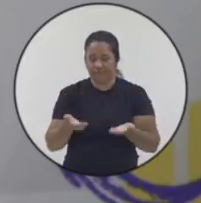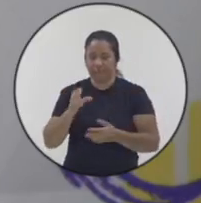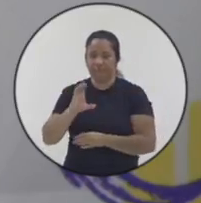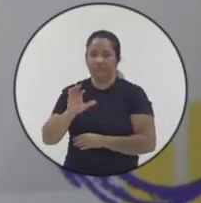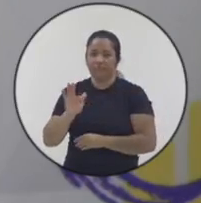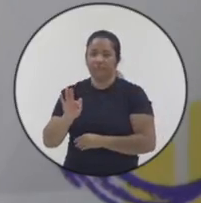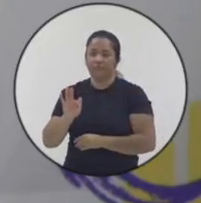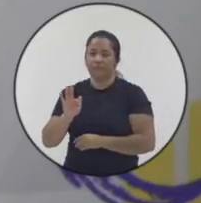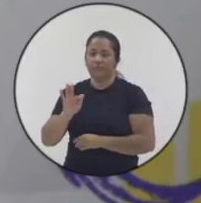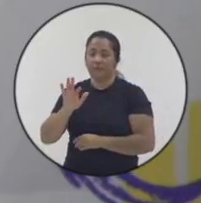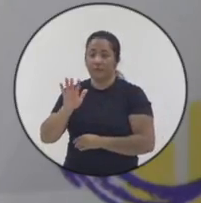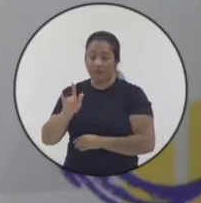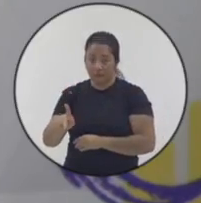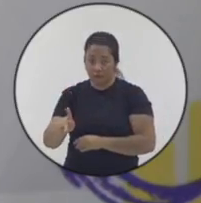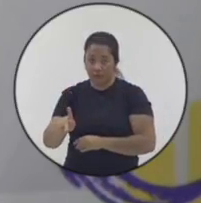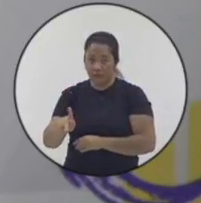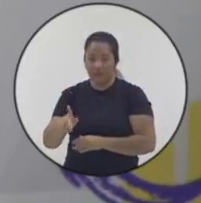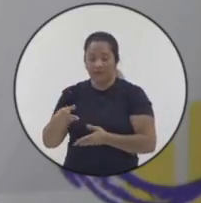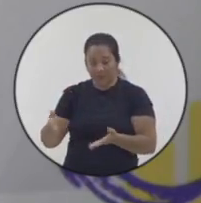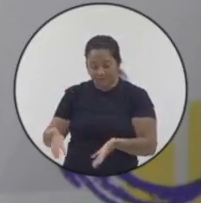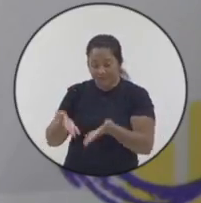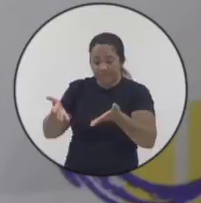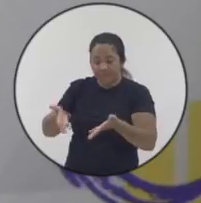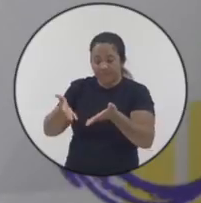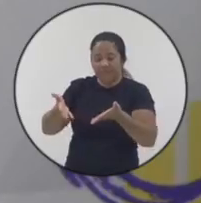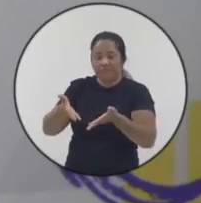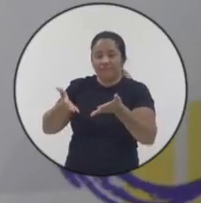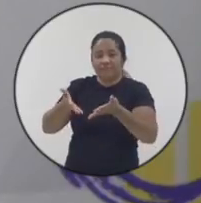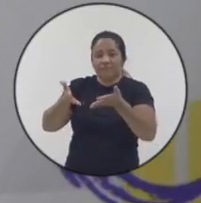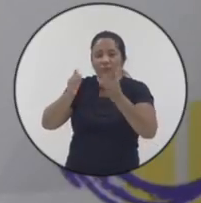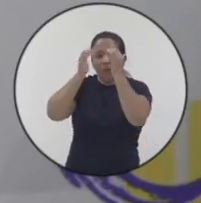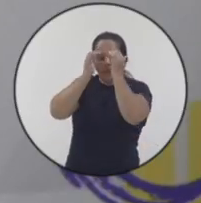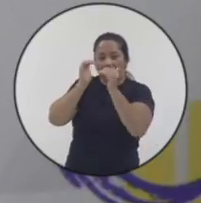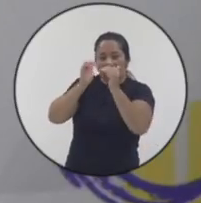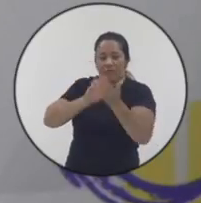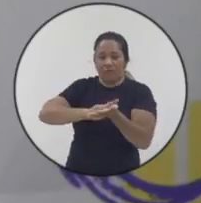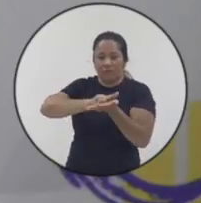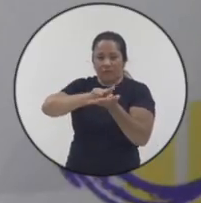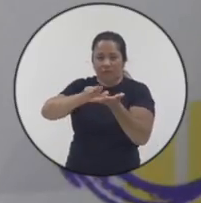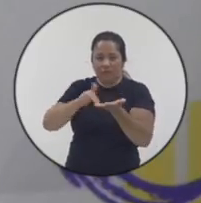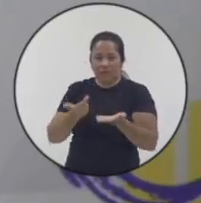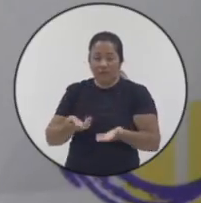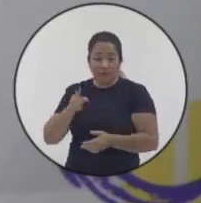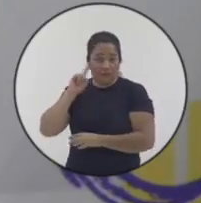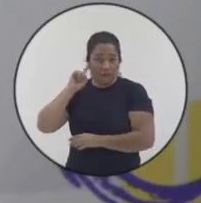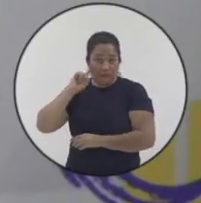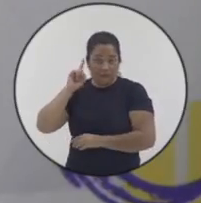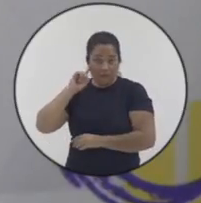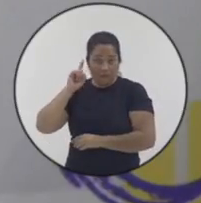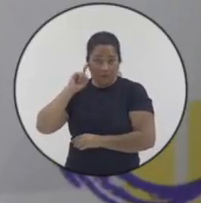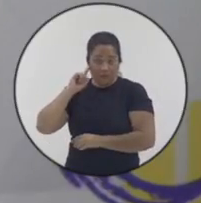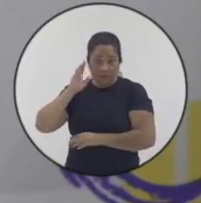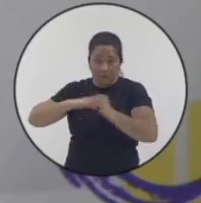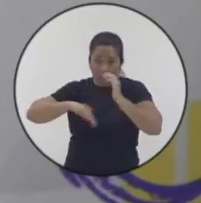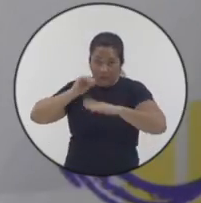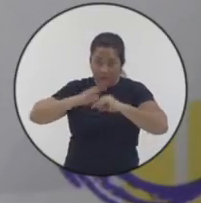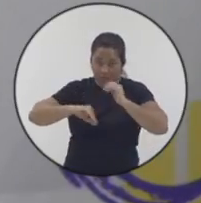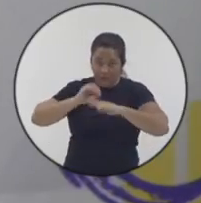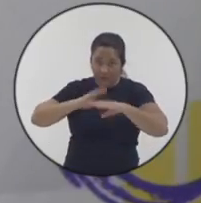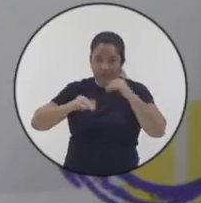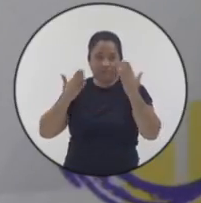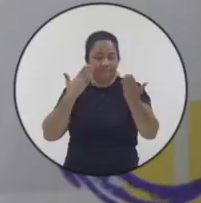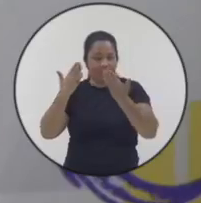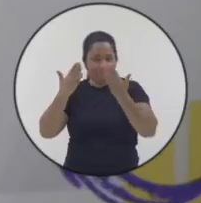precisa, né, de fortalecimento da diferença. Mas, nas nuances do dia a dia, nas nuances do próprio profissional de psique, que eu acredito que está em